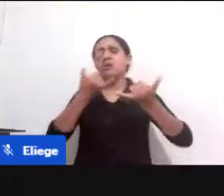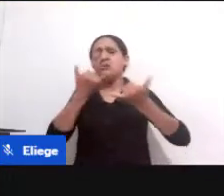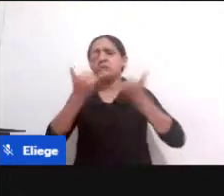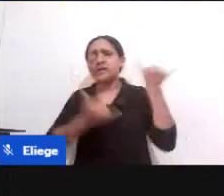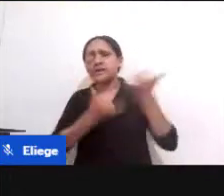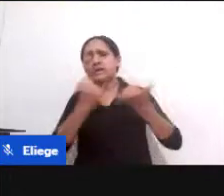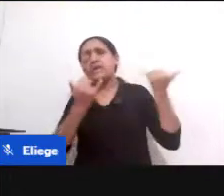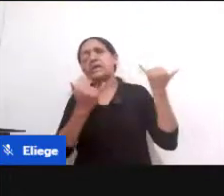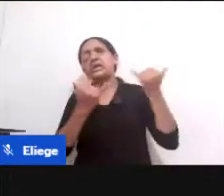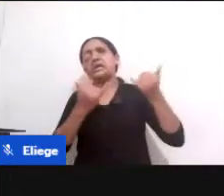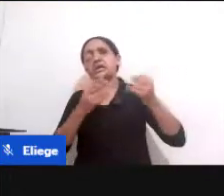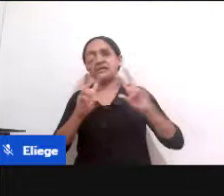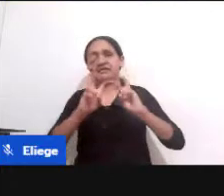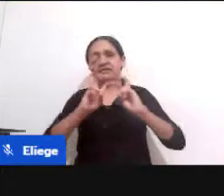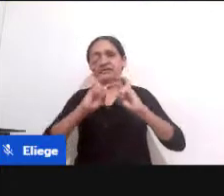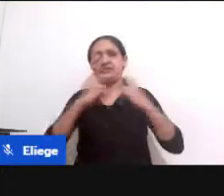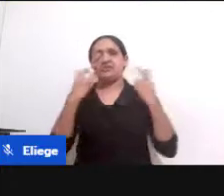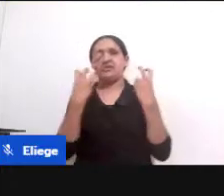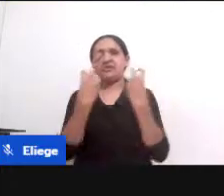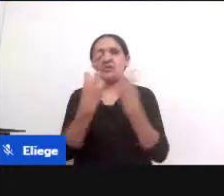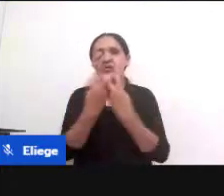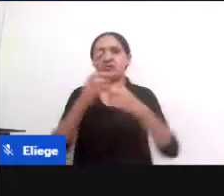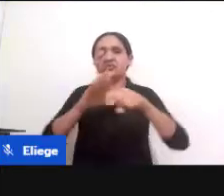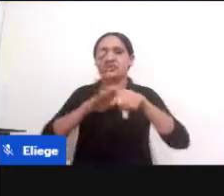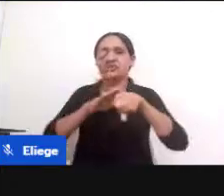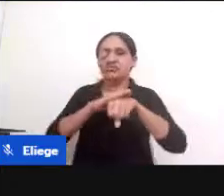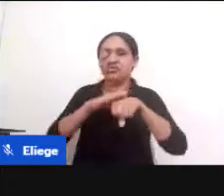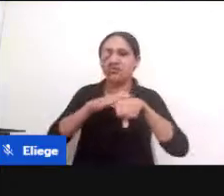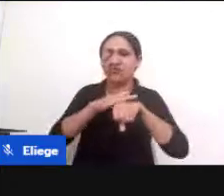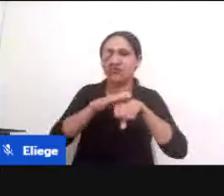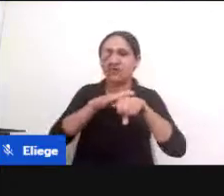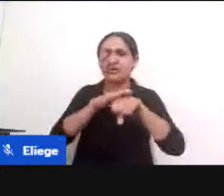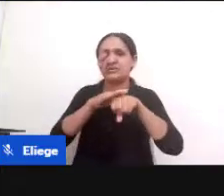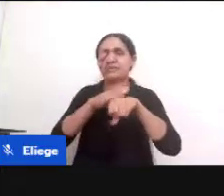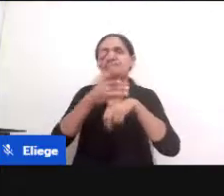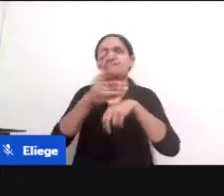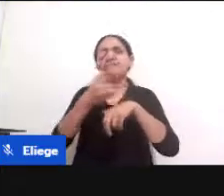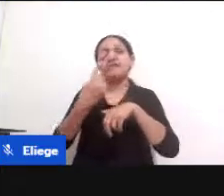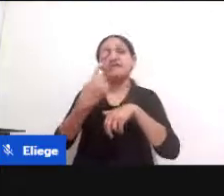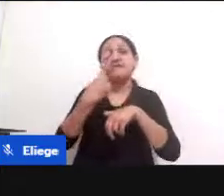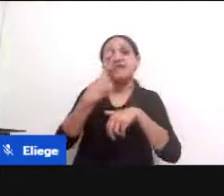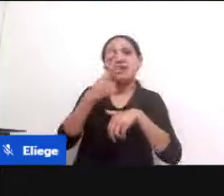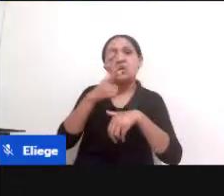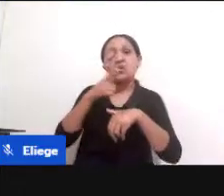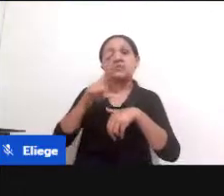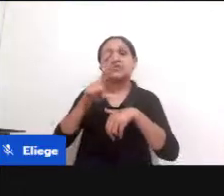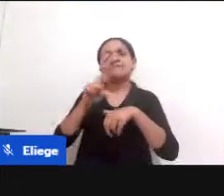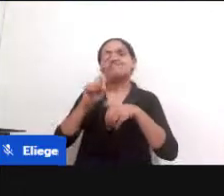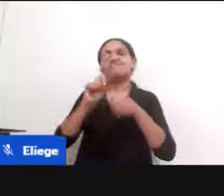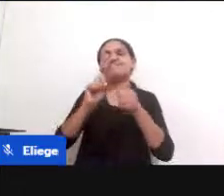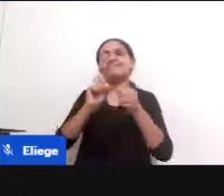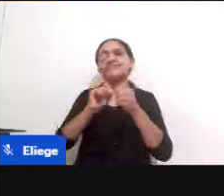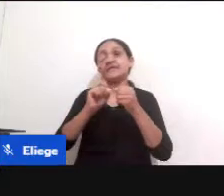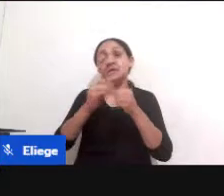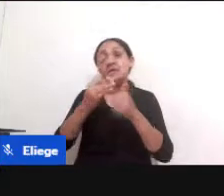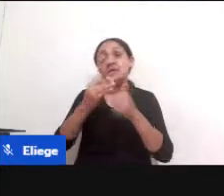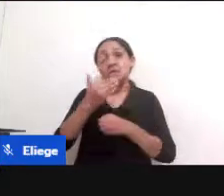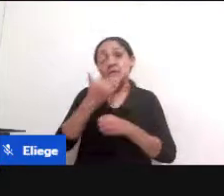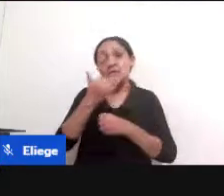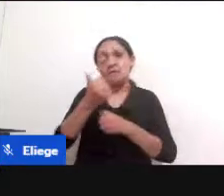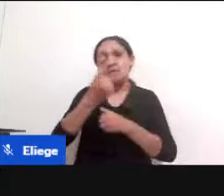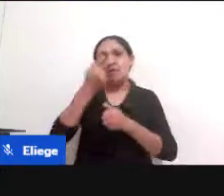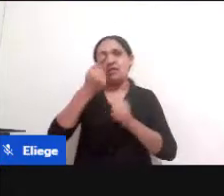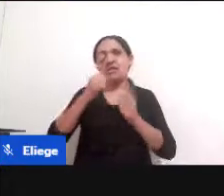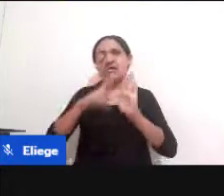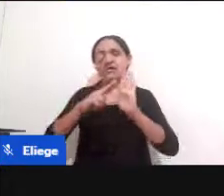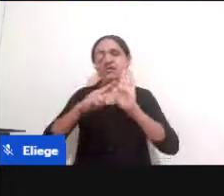conversa, procurar obter esse feedback desse aluno para que você possa executar um melhor plano de aula, uma